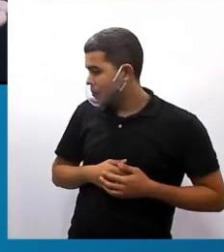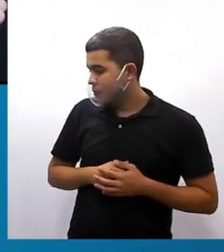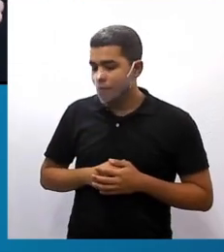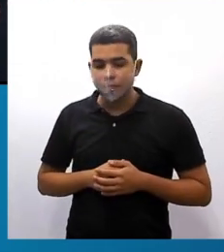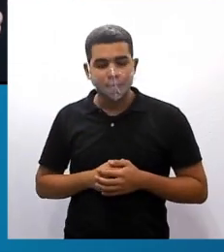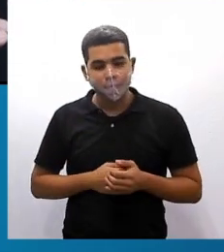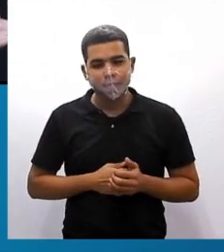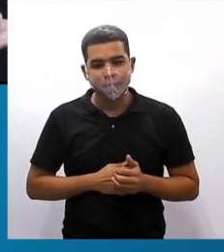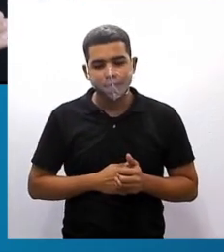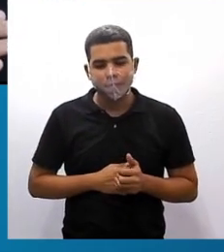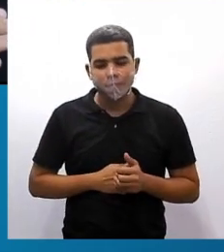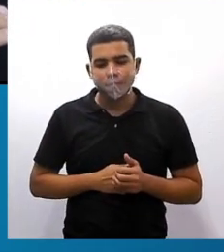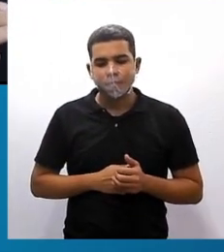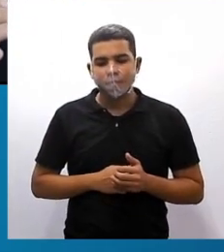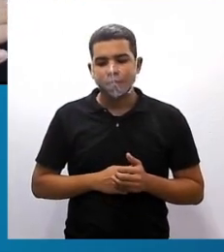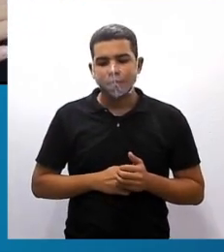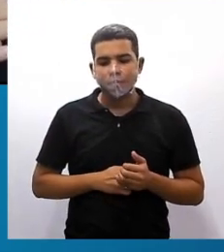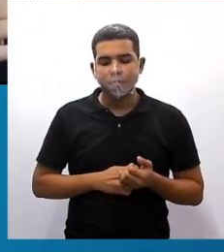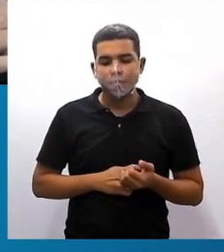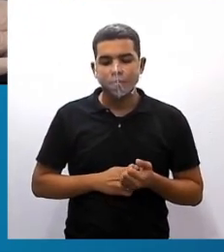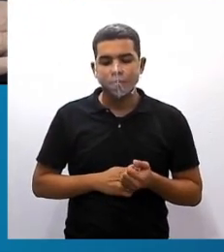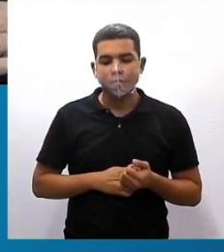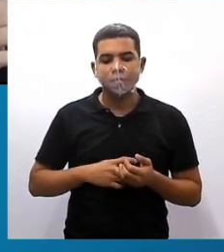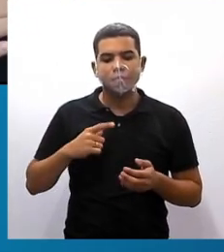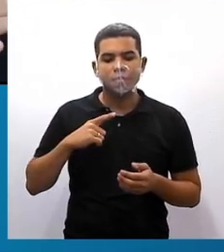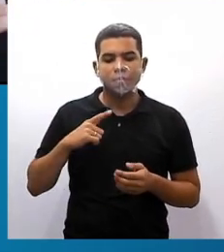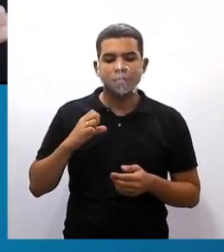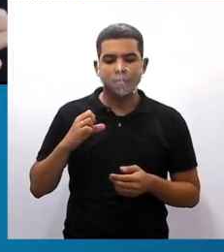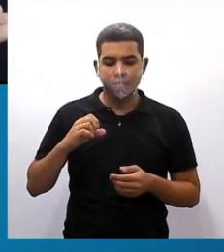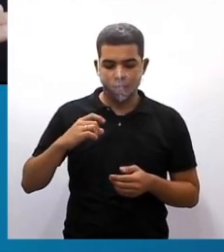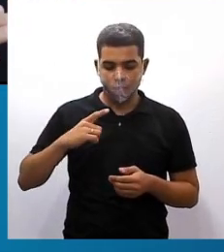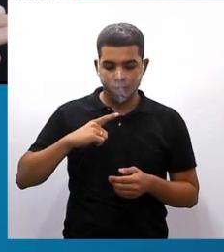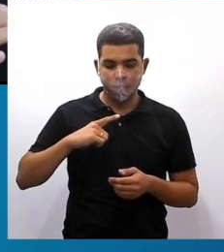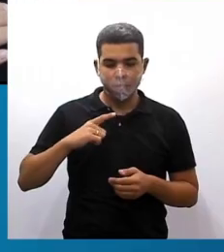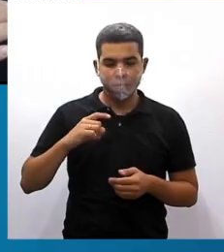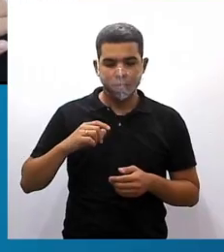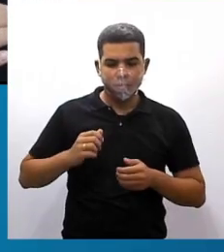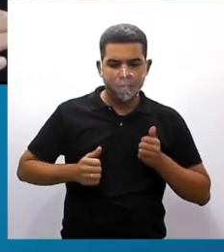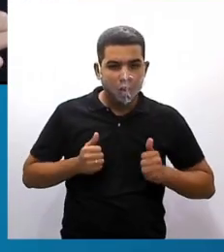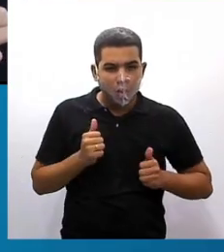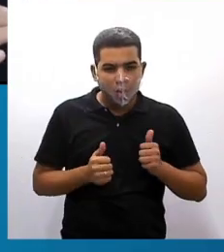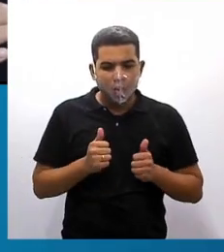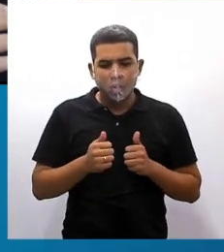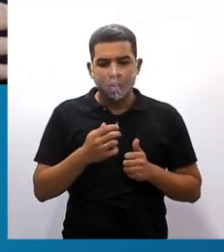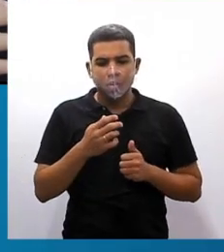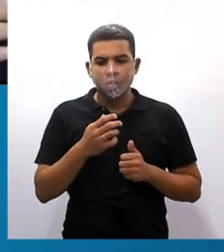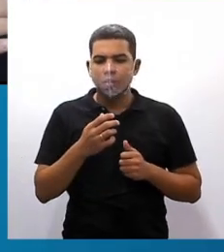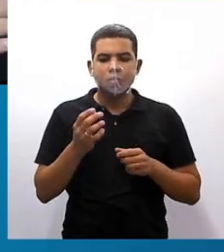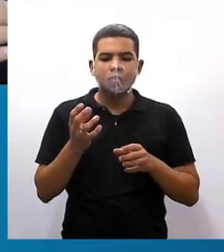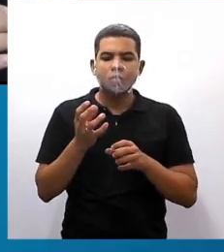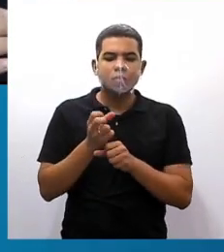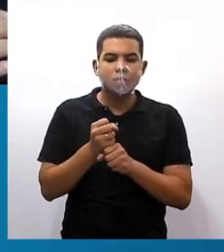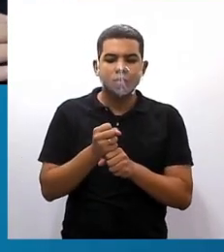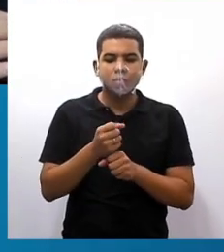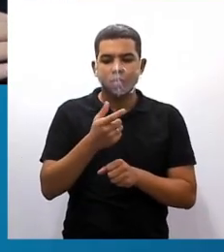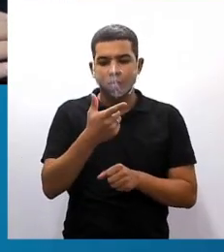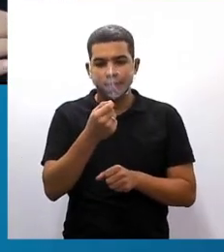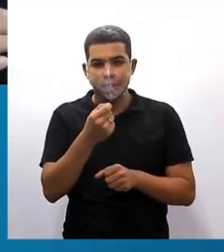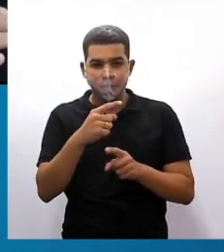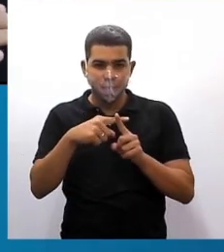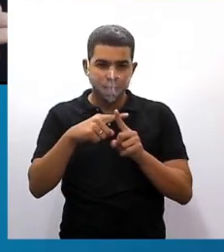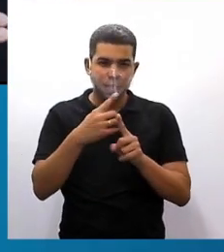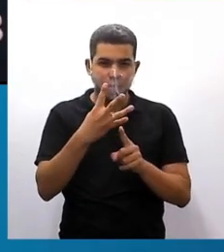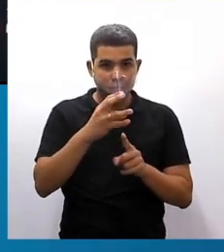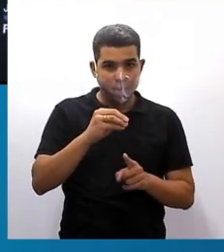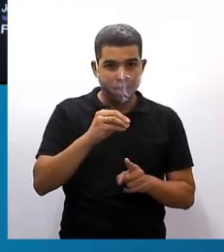3. Dá 40. Então, se ele corre 20 minutos em um e 40 minutos em outro, ao todo percorreu quanto? 20 mais